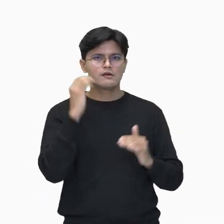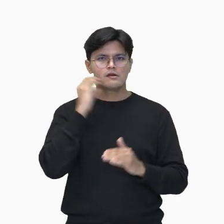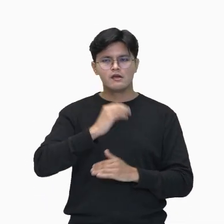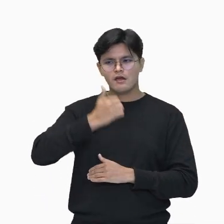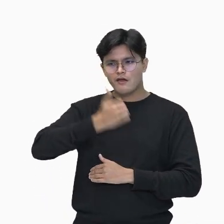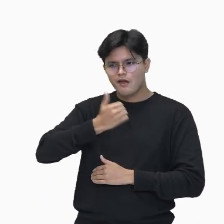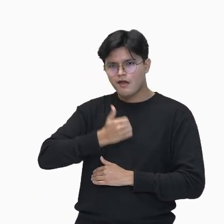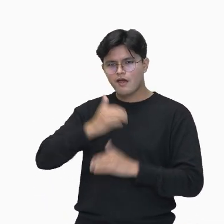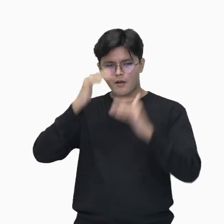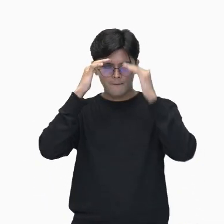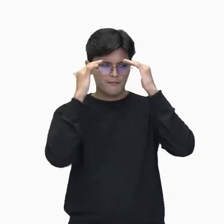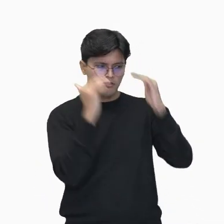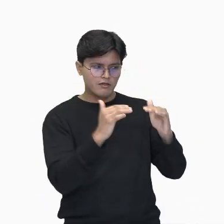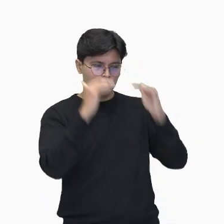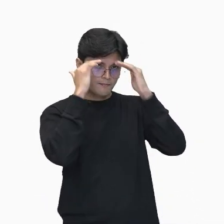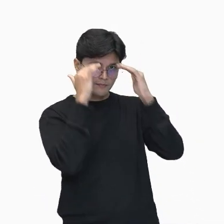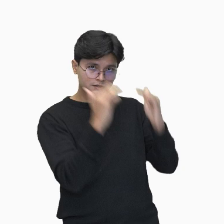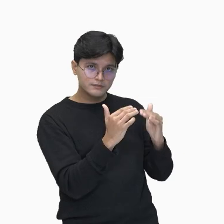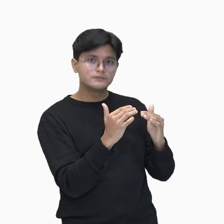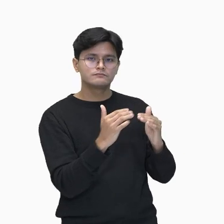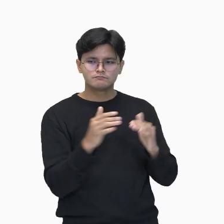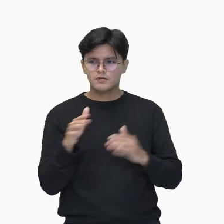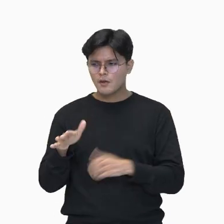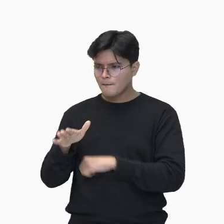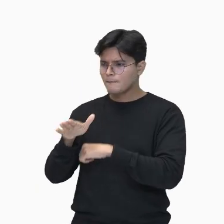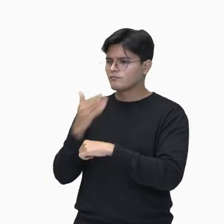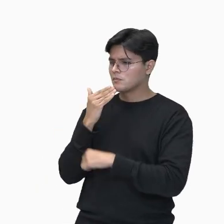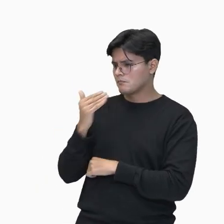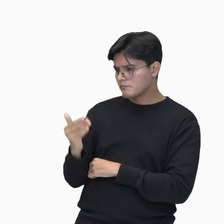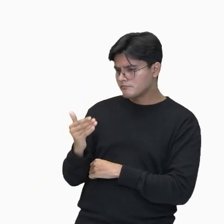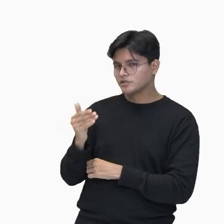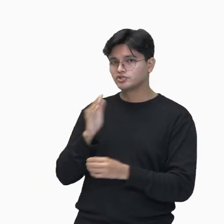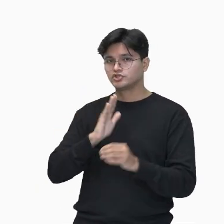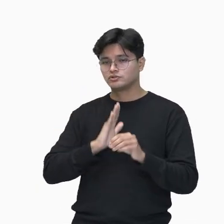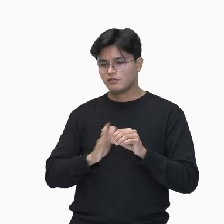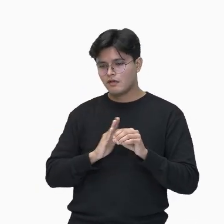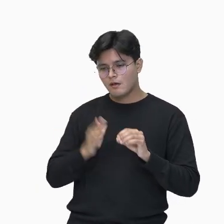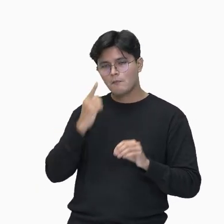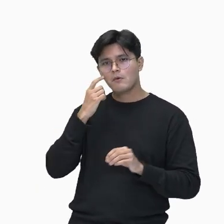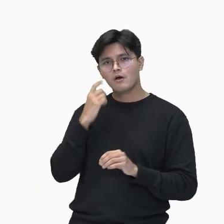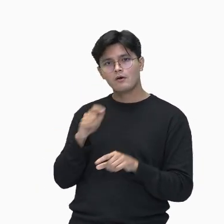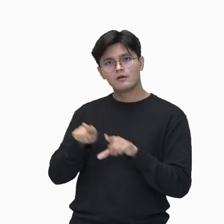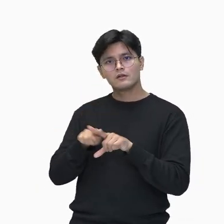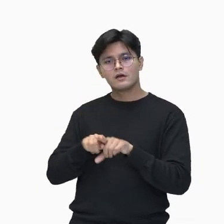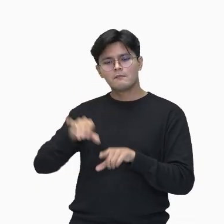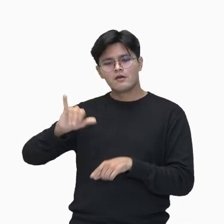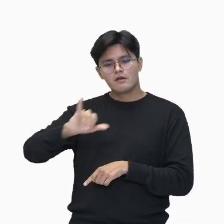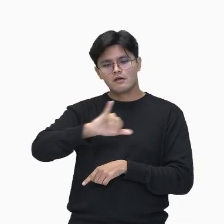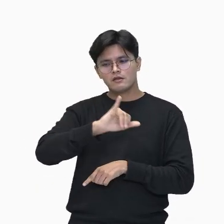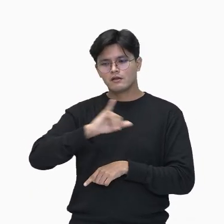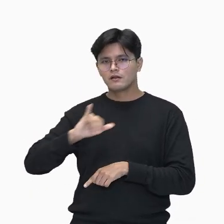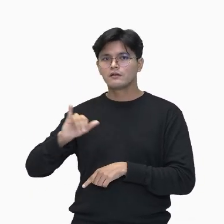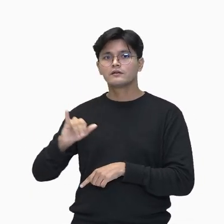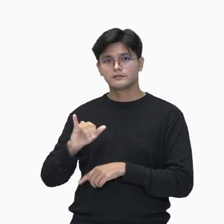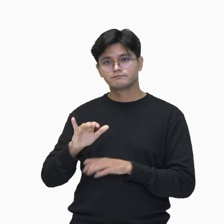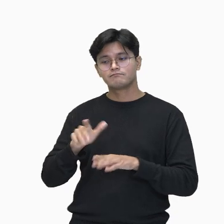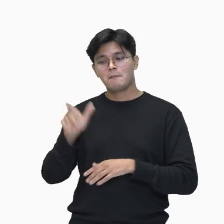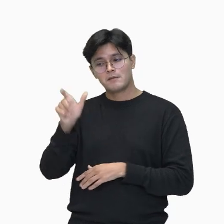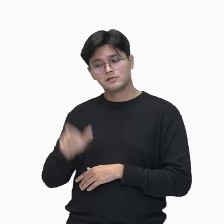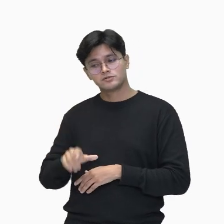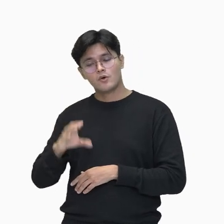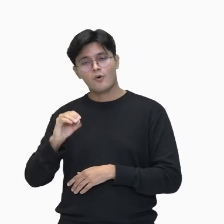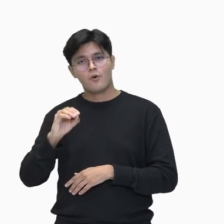que lhe trouxessem cebola e vinagre para o coelho en fadou dele e